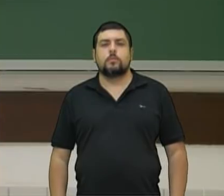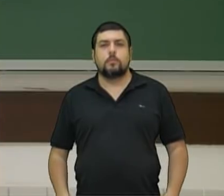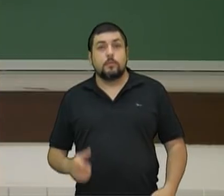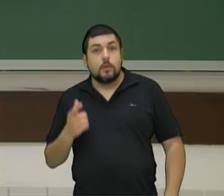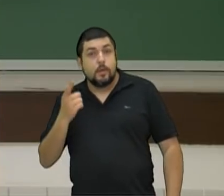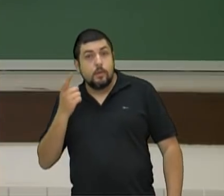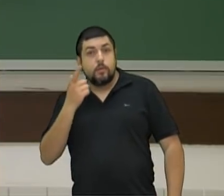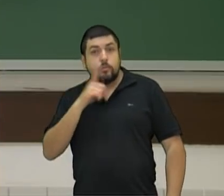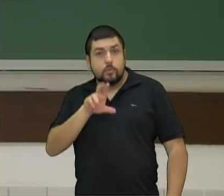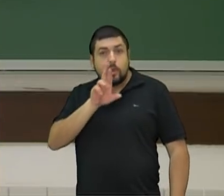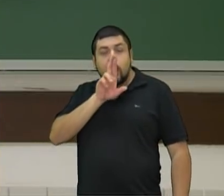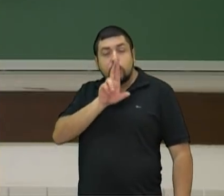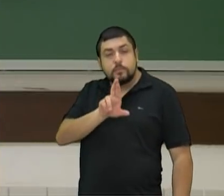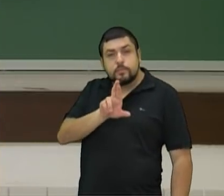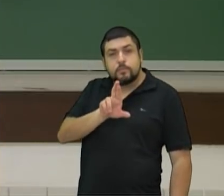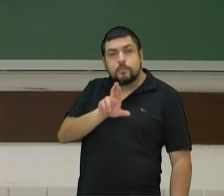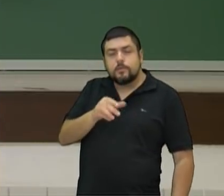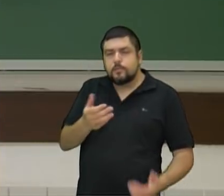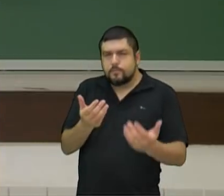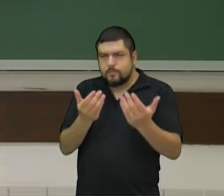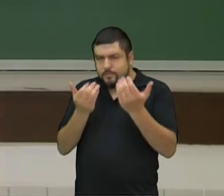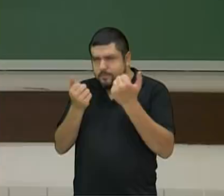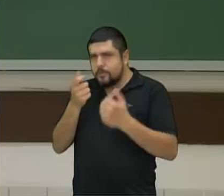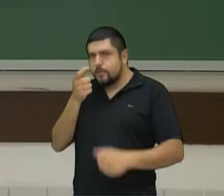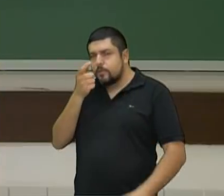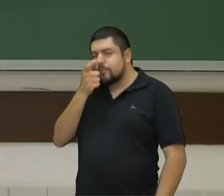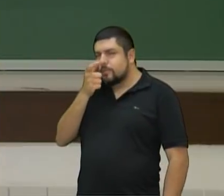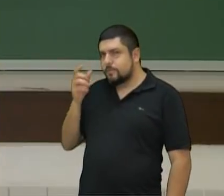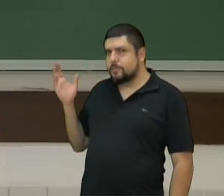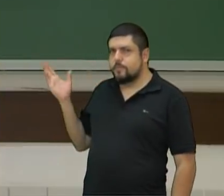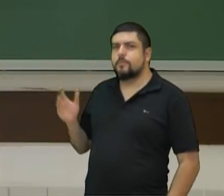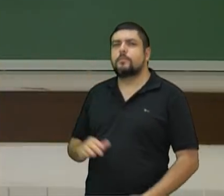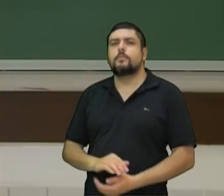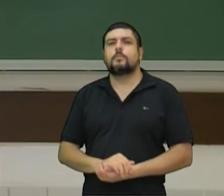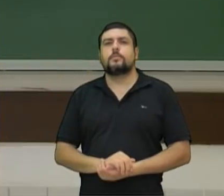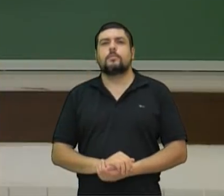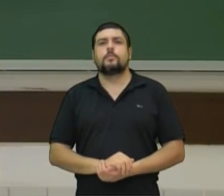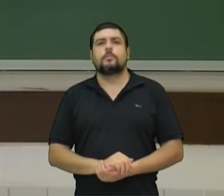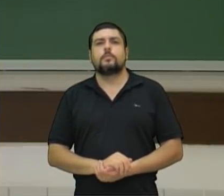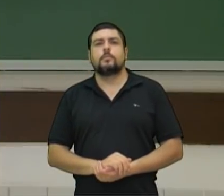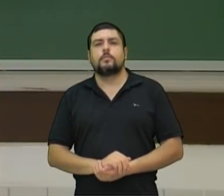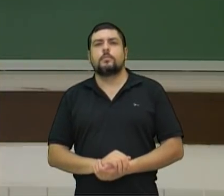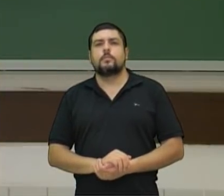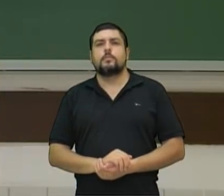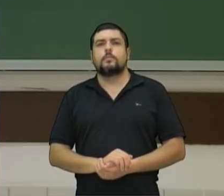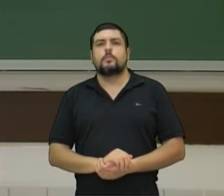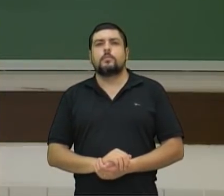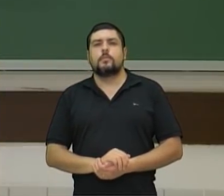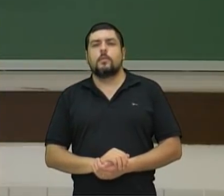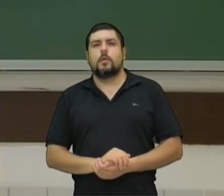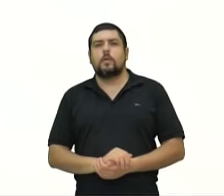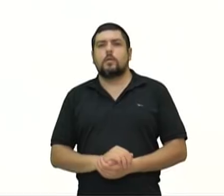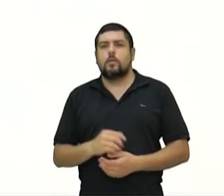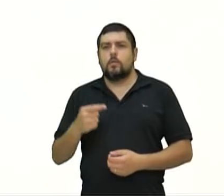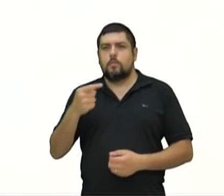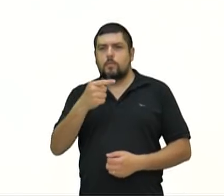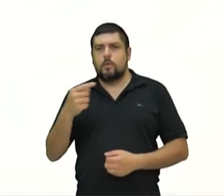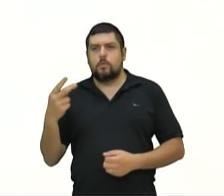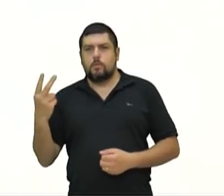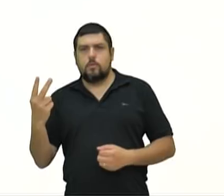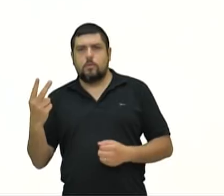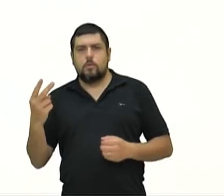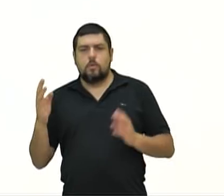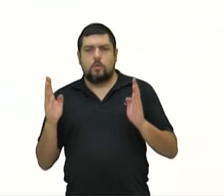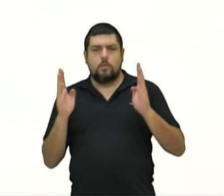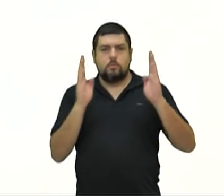Conseguiu completar a tabela? Vamos dar uma olhadinha aqui, ó. Módulo de menos 2 é igual a 2. Então,